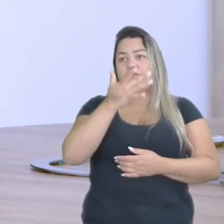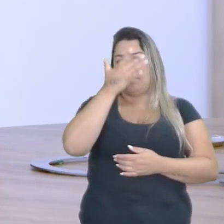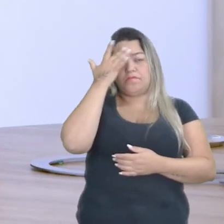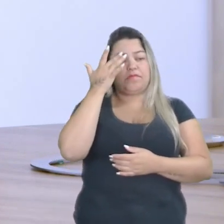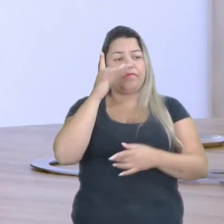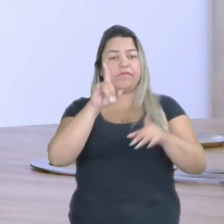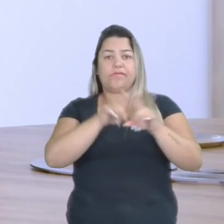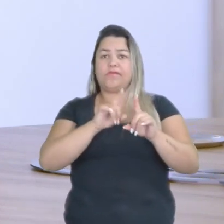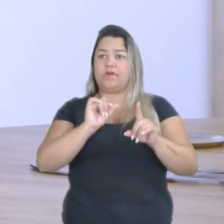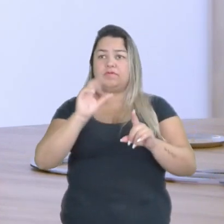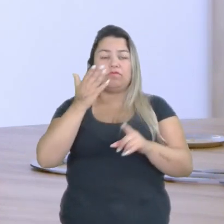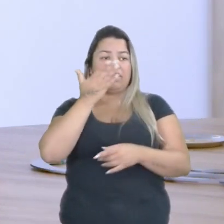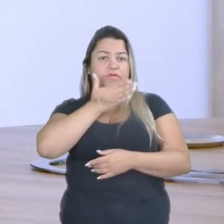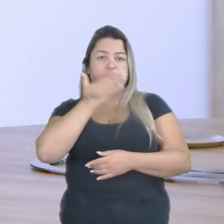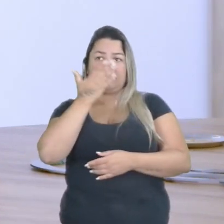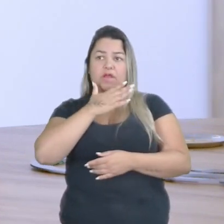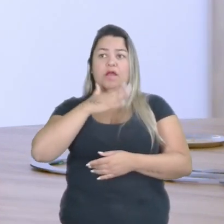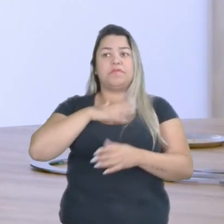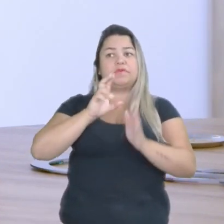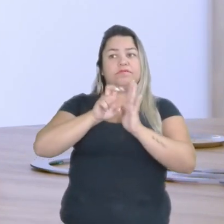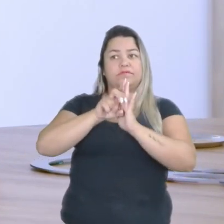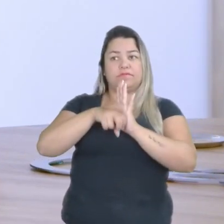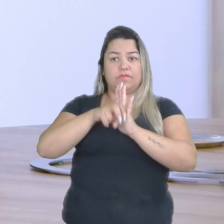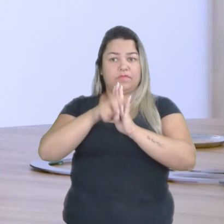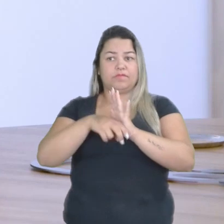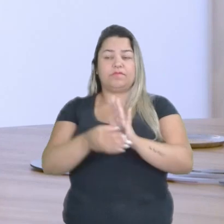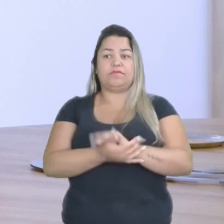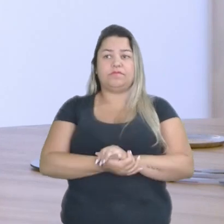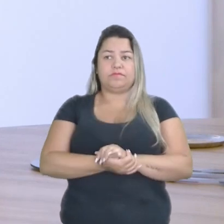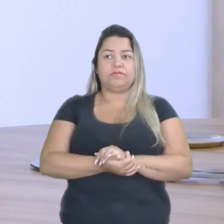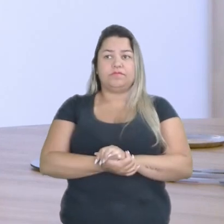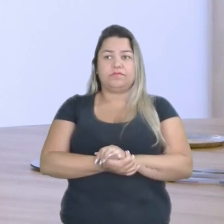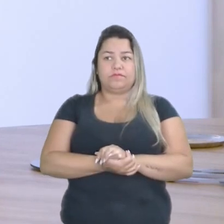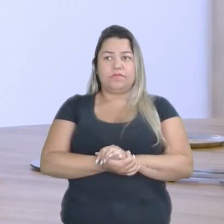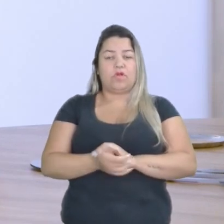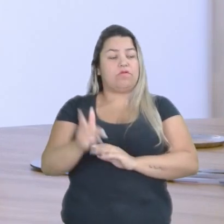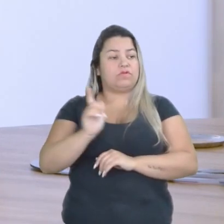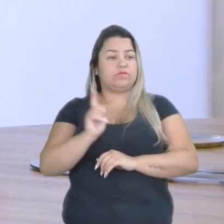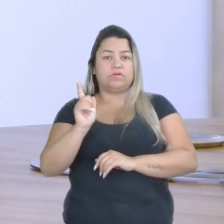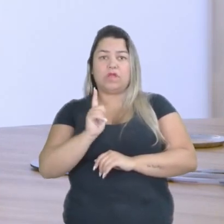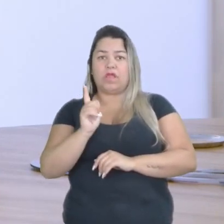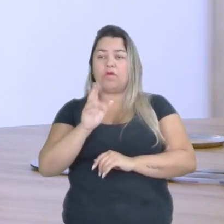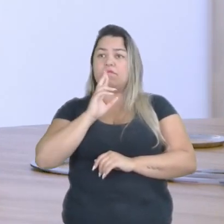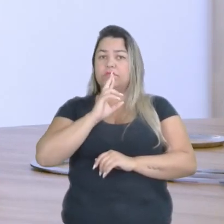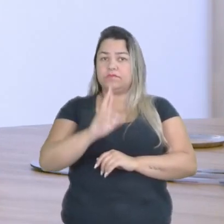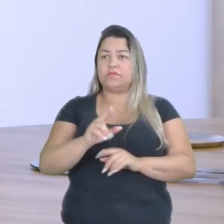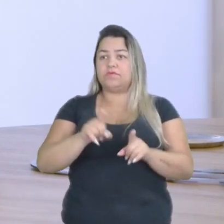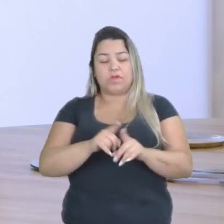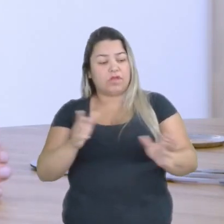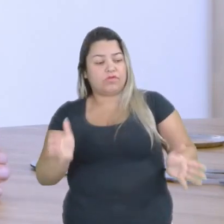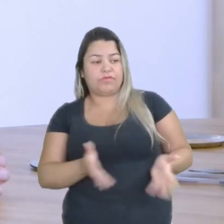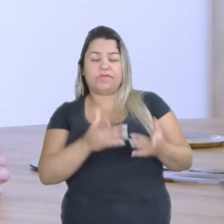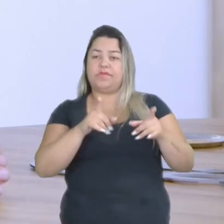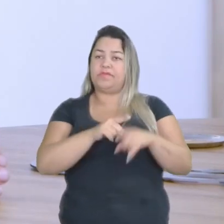pessoa com uma deficiência que não é tão visível como a minha, né, que sou cadeirante, quando a gente tem o diagnóstico precoce, a gente também tem a